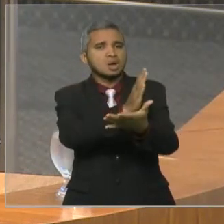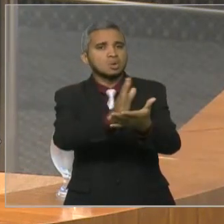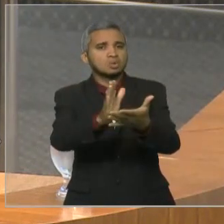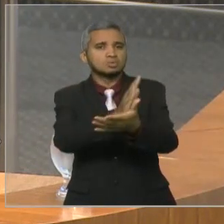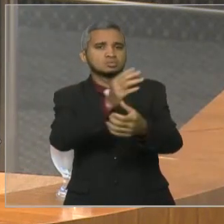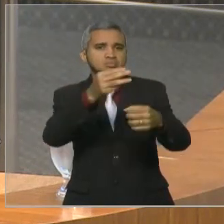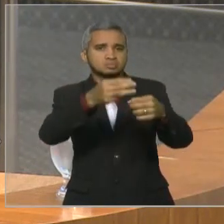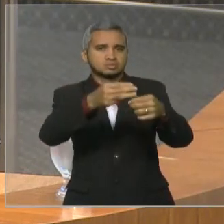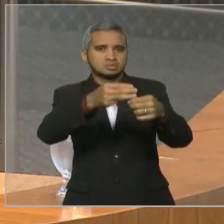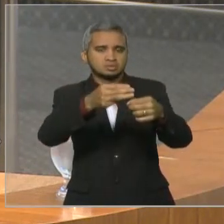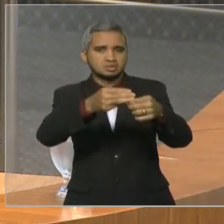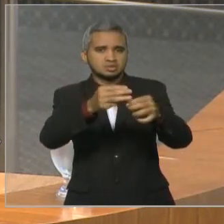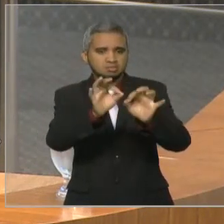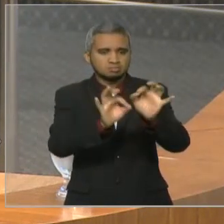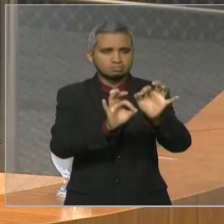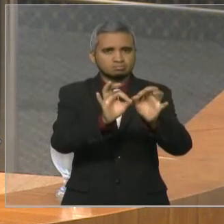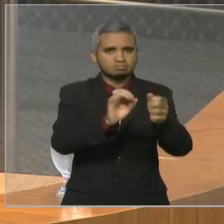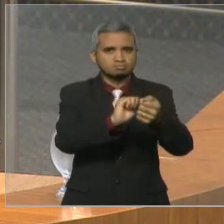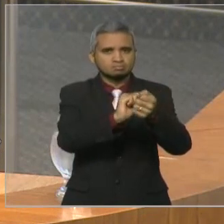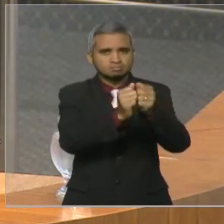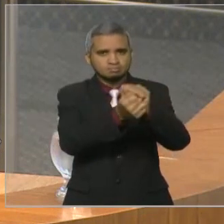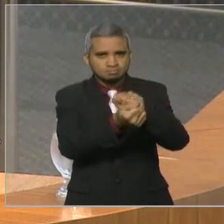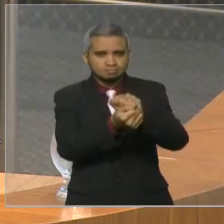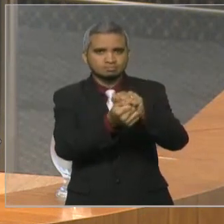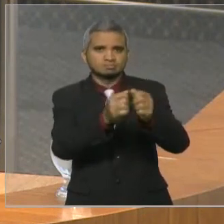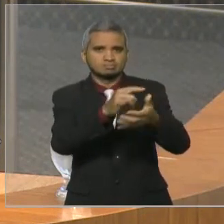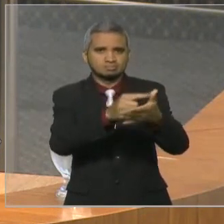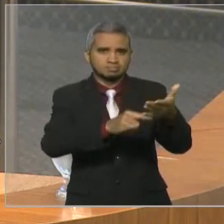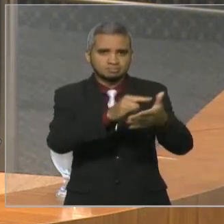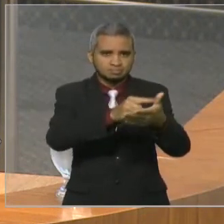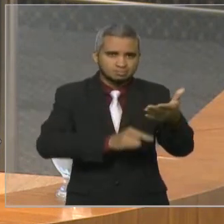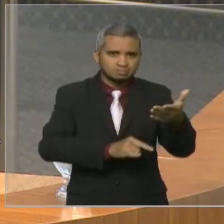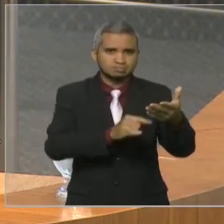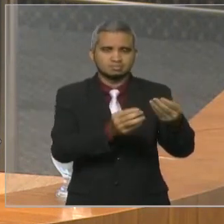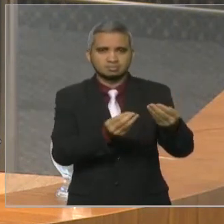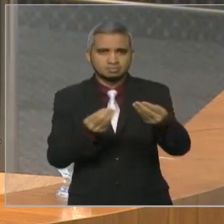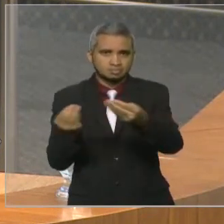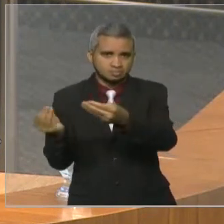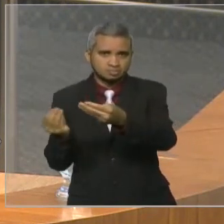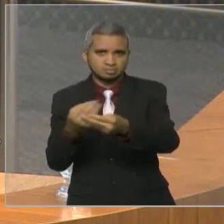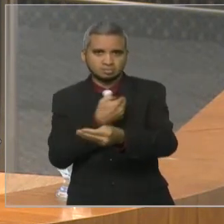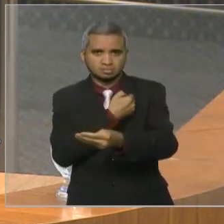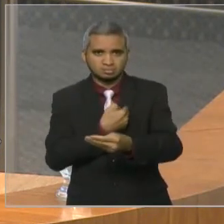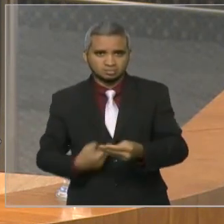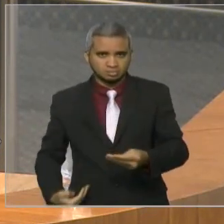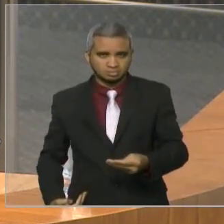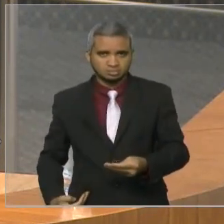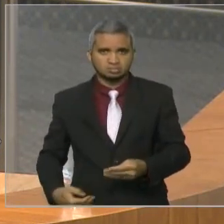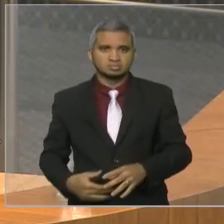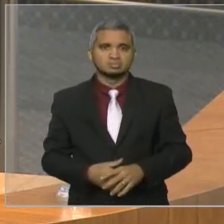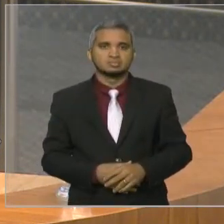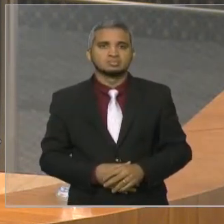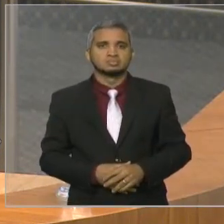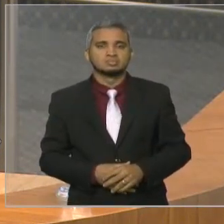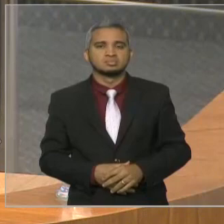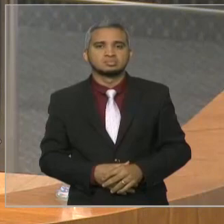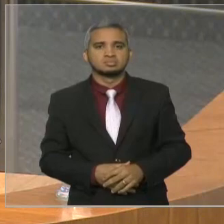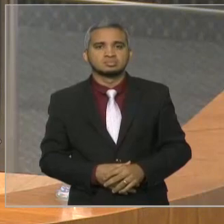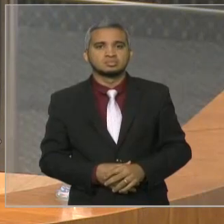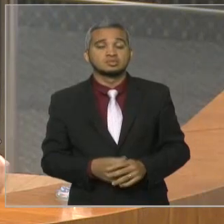categoria. A SES informa, mais uma vez, que esses repasses irão iniciar